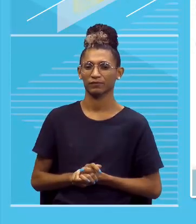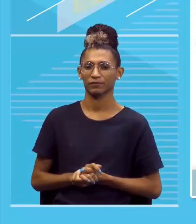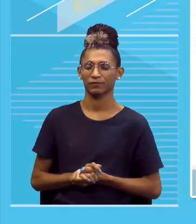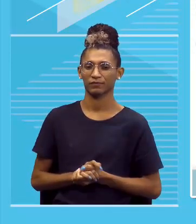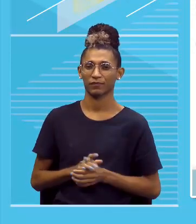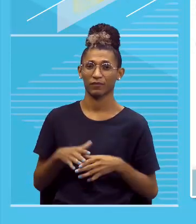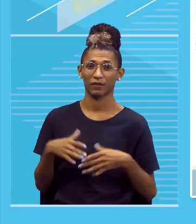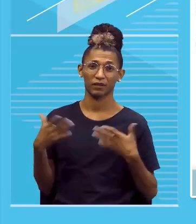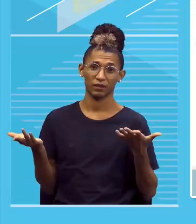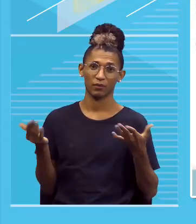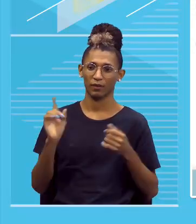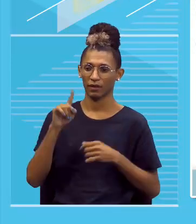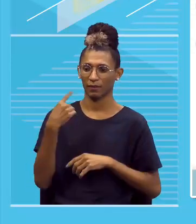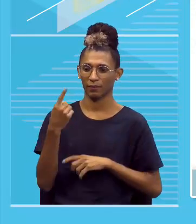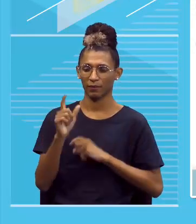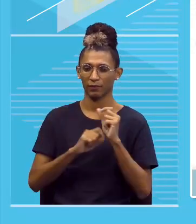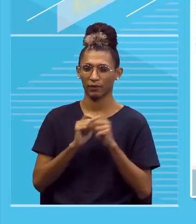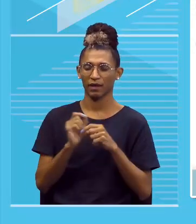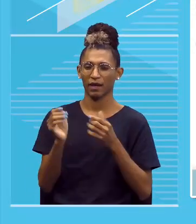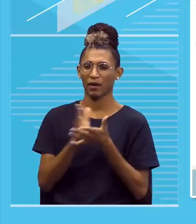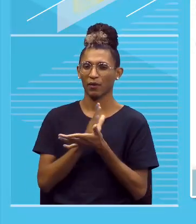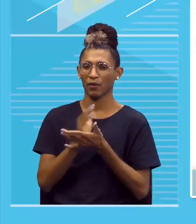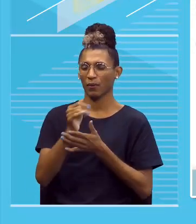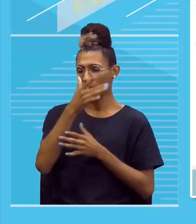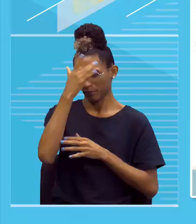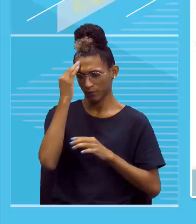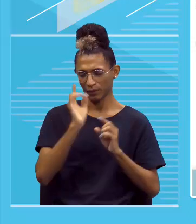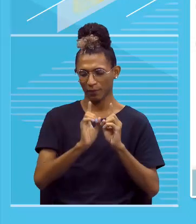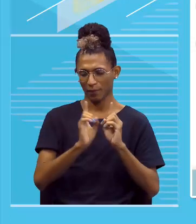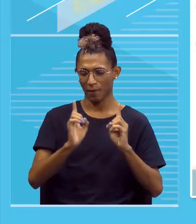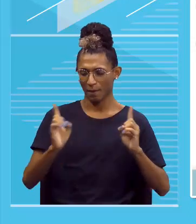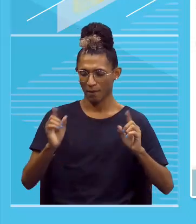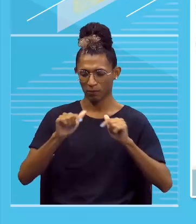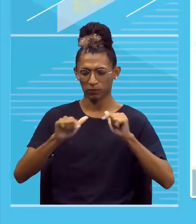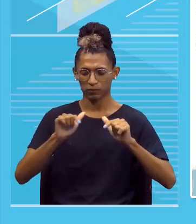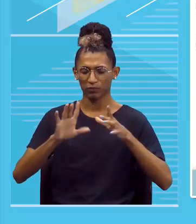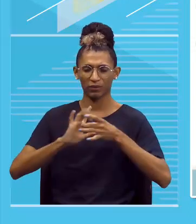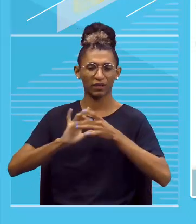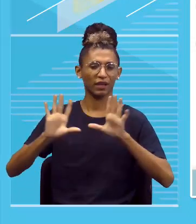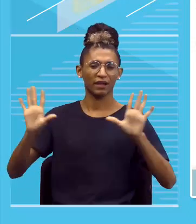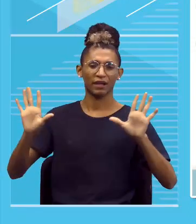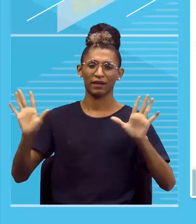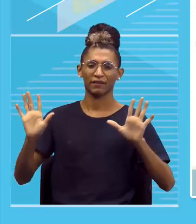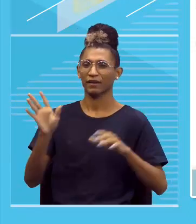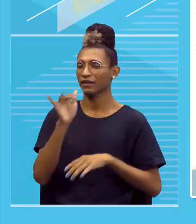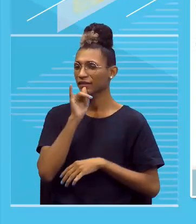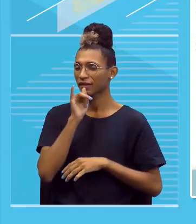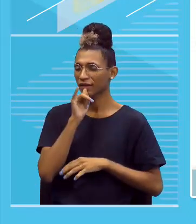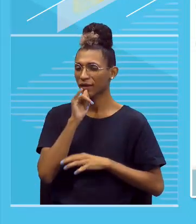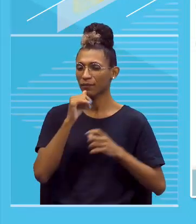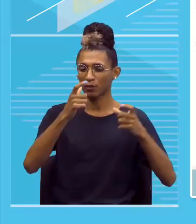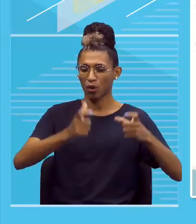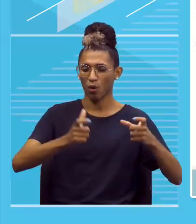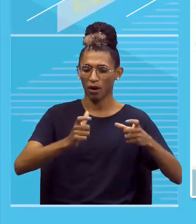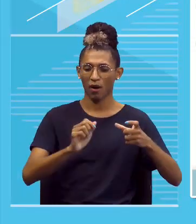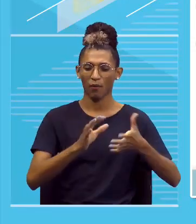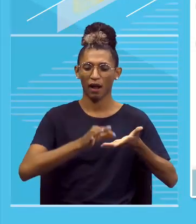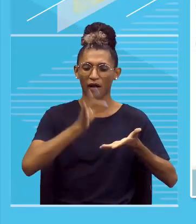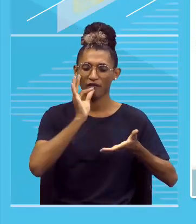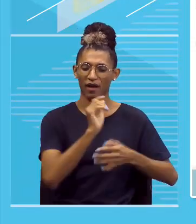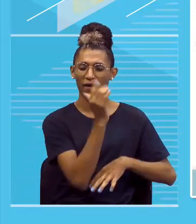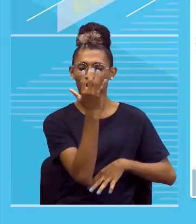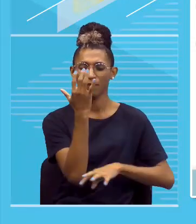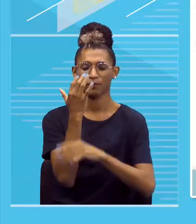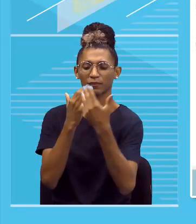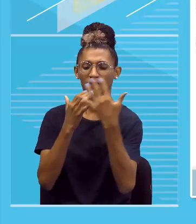E aí de repente aquele mundo de trabalhador Livre por exemplo nos Cafezais do Brasil